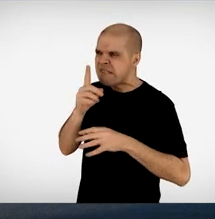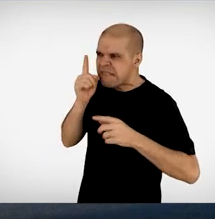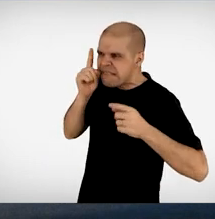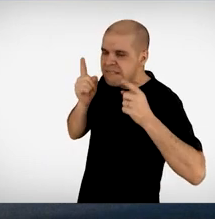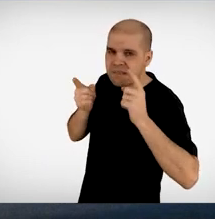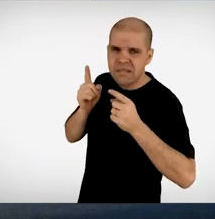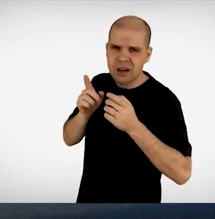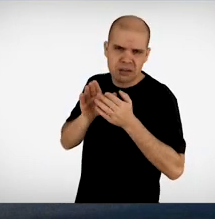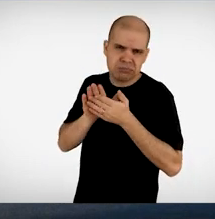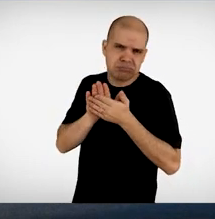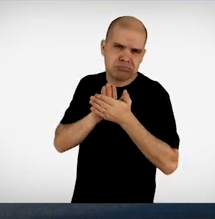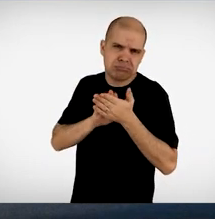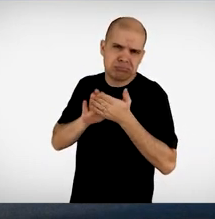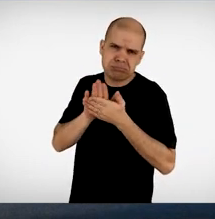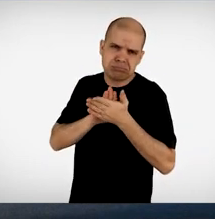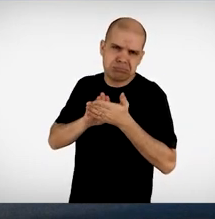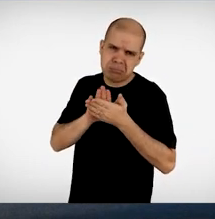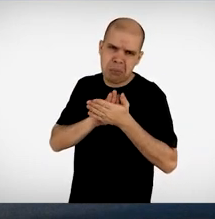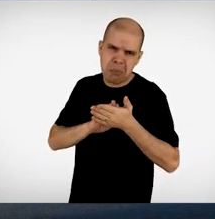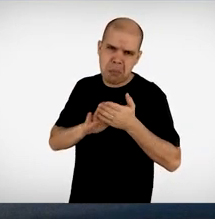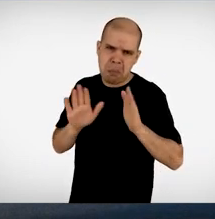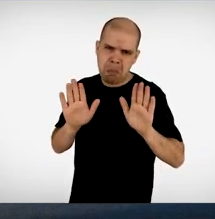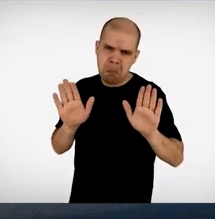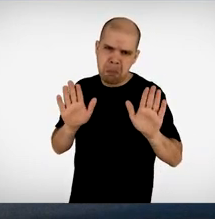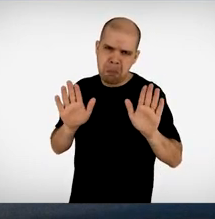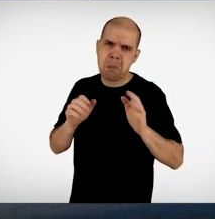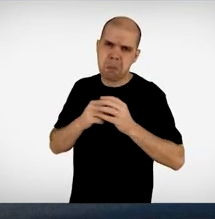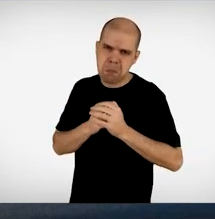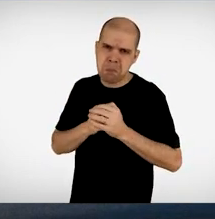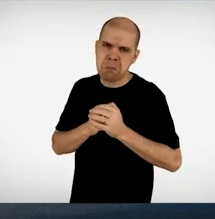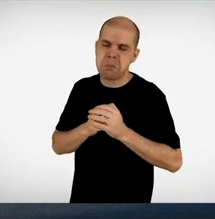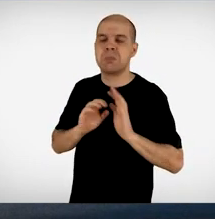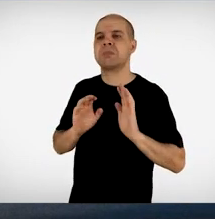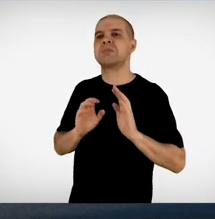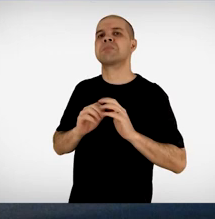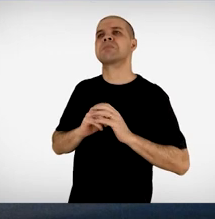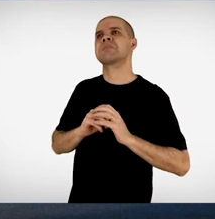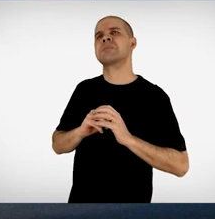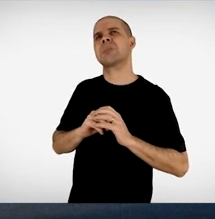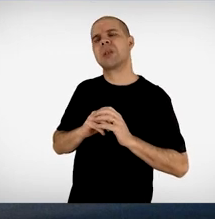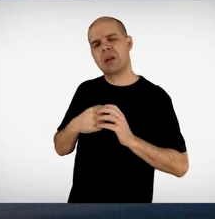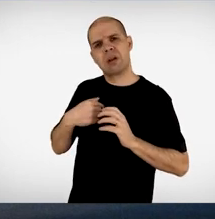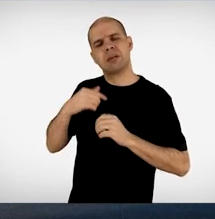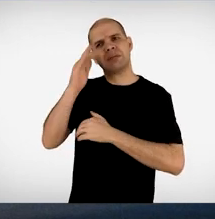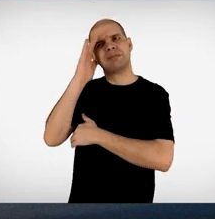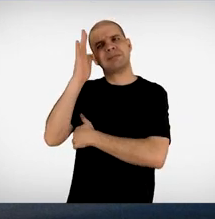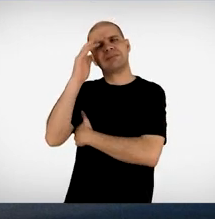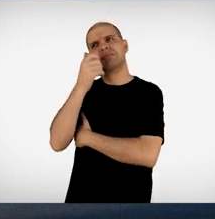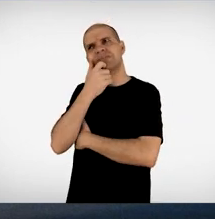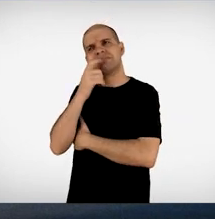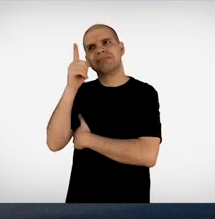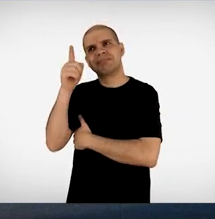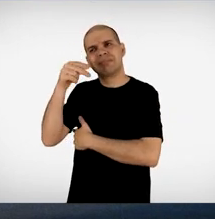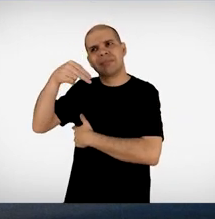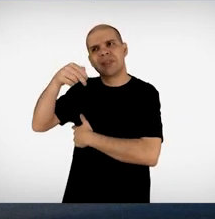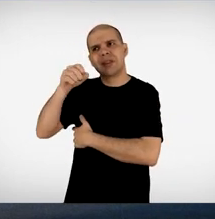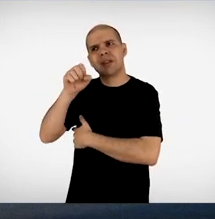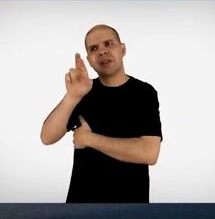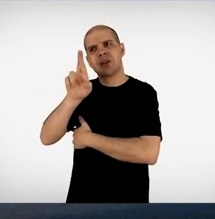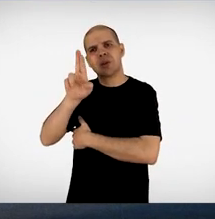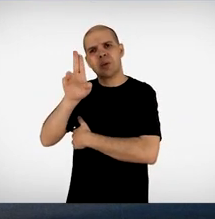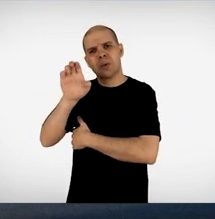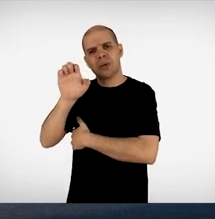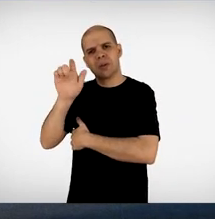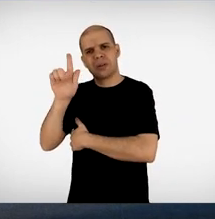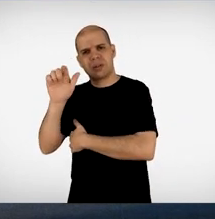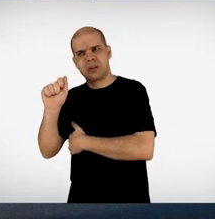do que no Brasil, porque o desespero da minha mãe, até quantos anos eu vou sustentar essa desgraçada ganhando eu uma porcaria? No caso de mamãe, ganhava uma